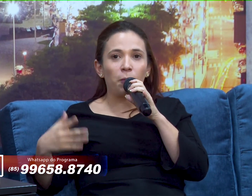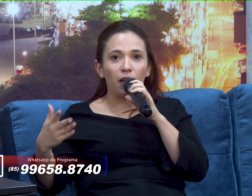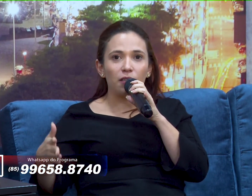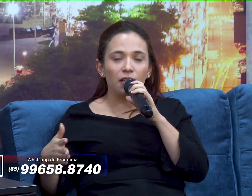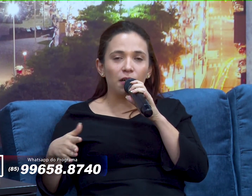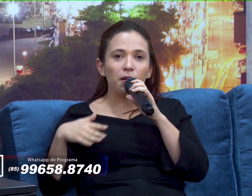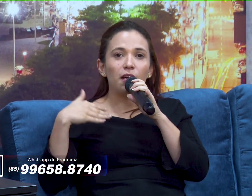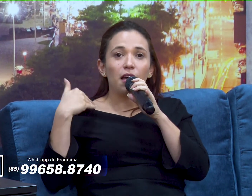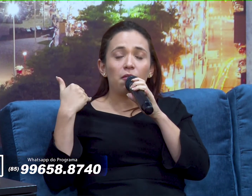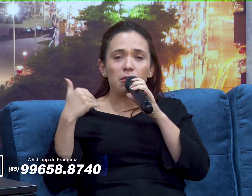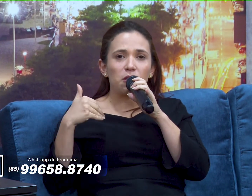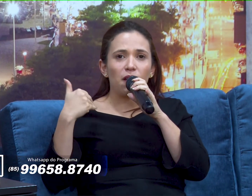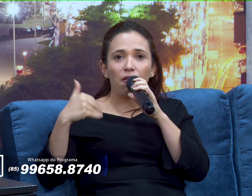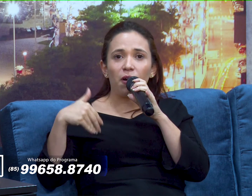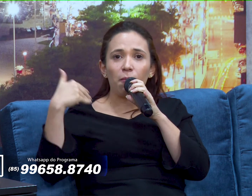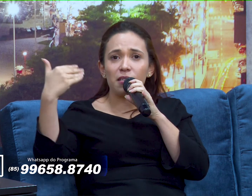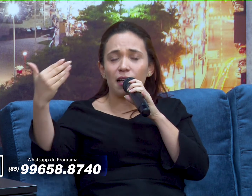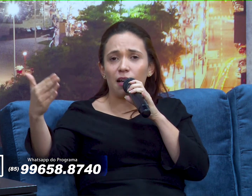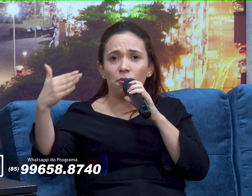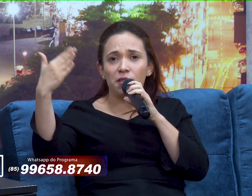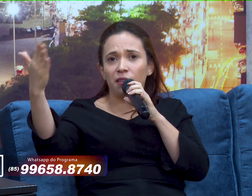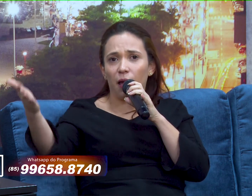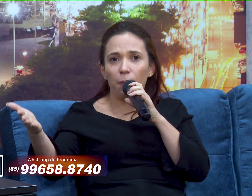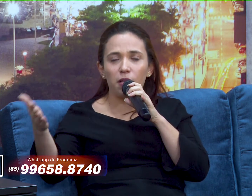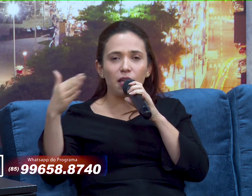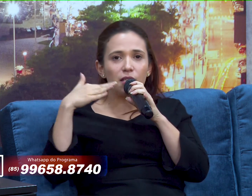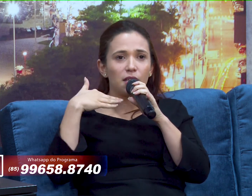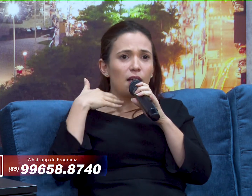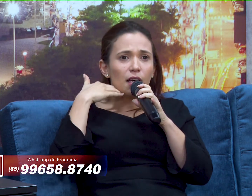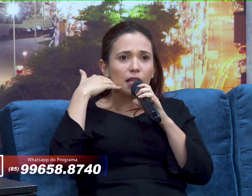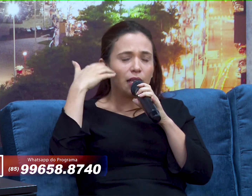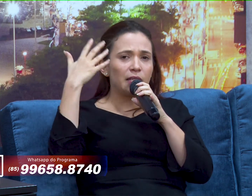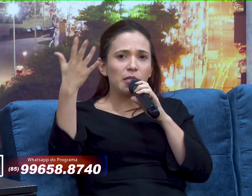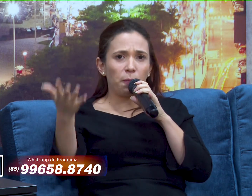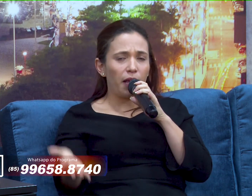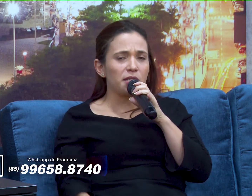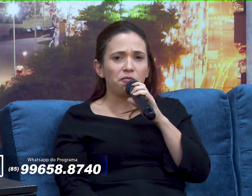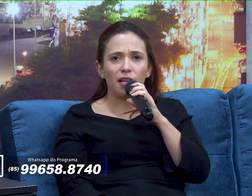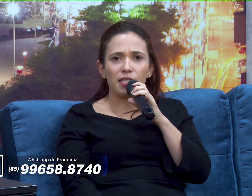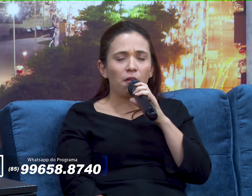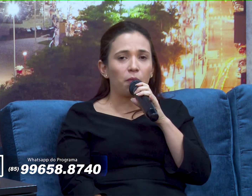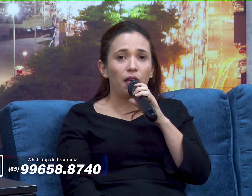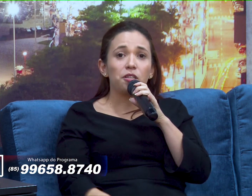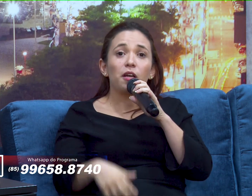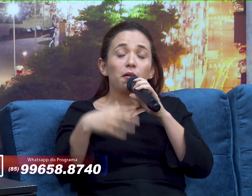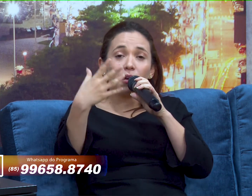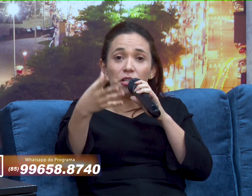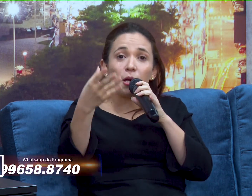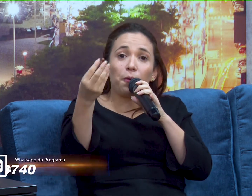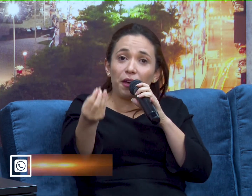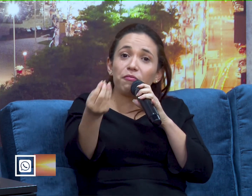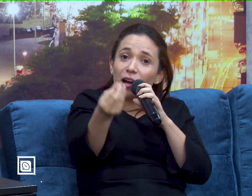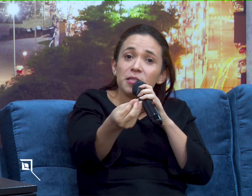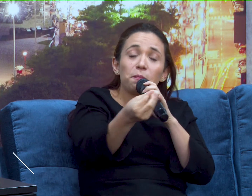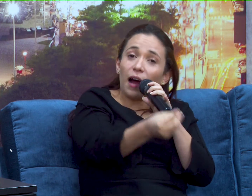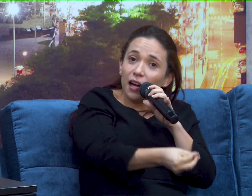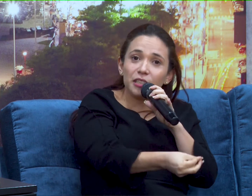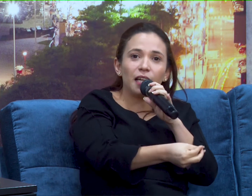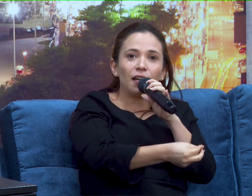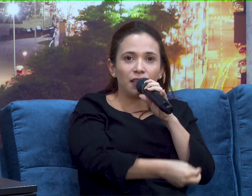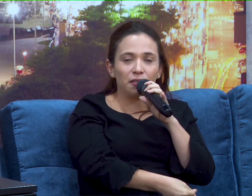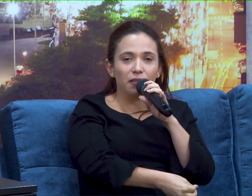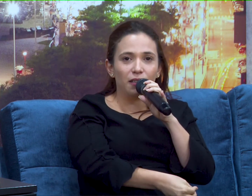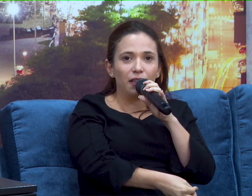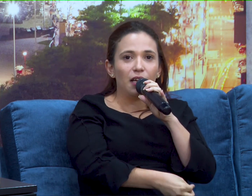primeira dama Quando as pessoas falavam Ah mas os intérpretes Eles Se expressam facialmente Mas gente É porque faz